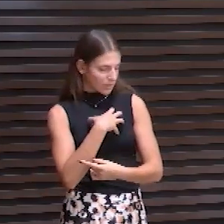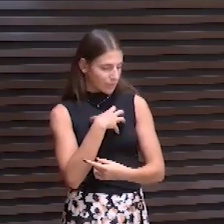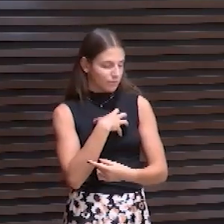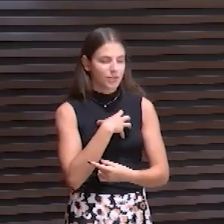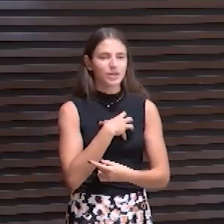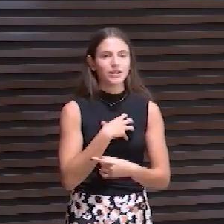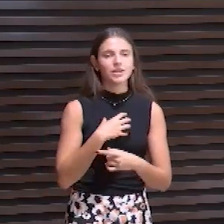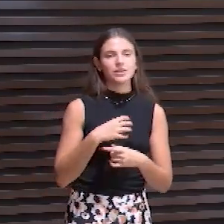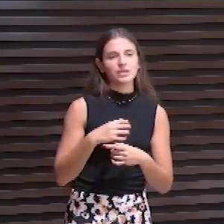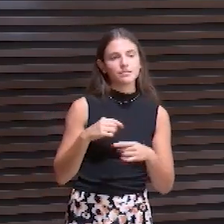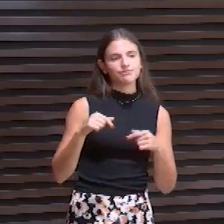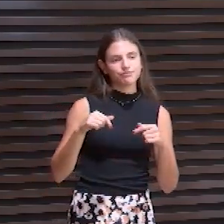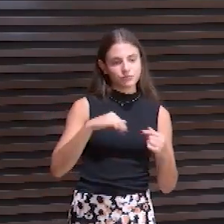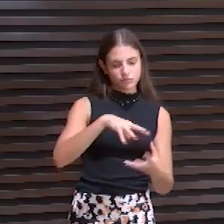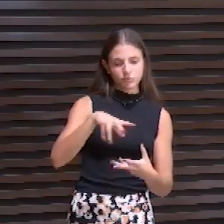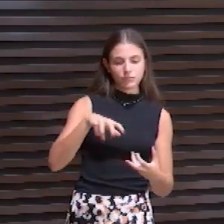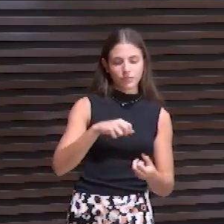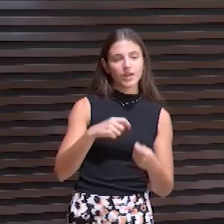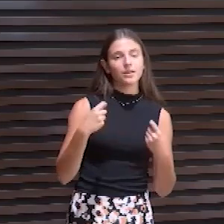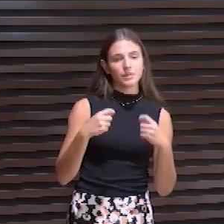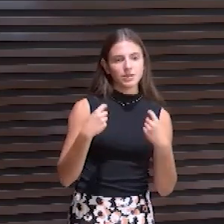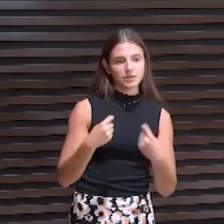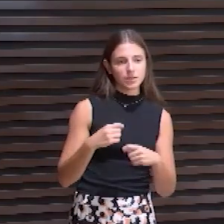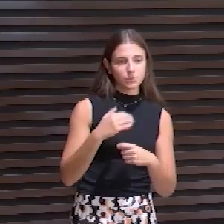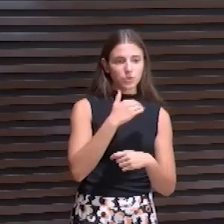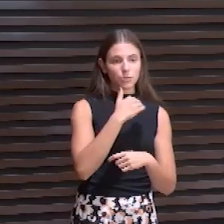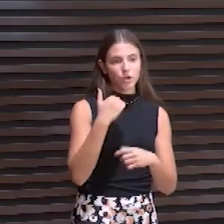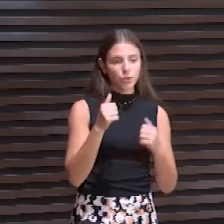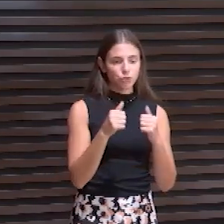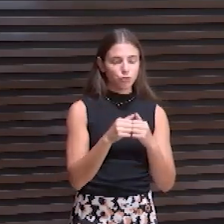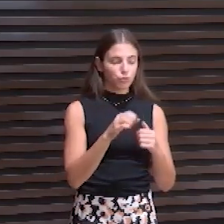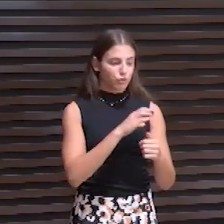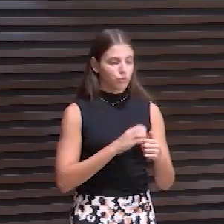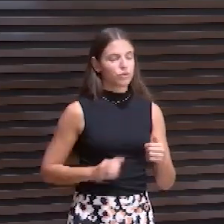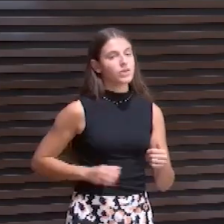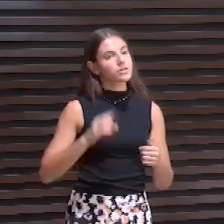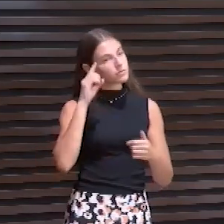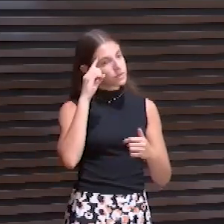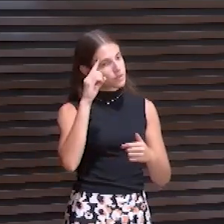Cristo todos os dias, para sermos tratados nisso.